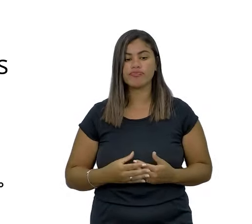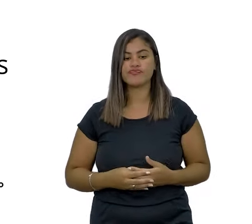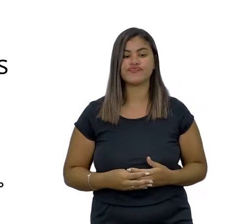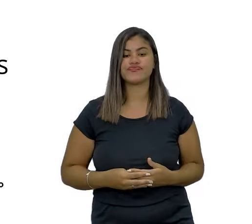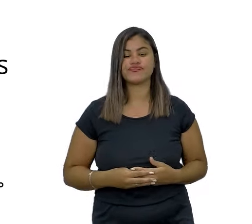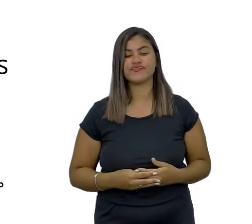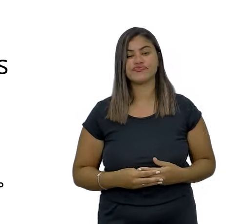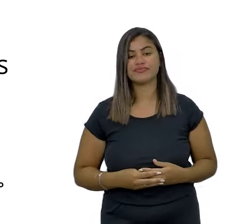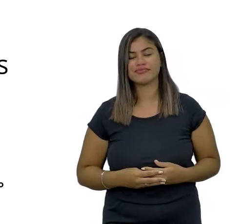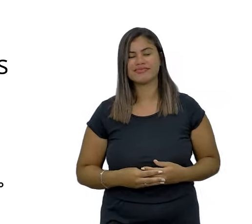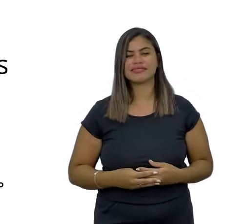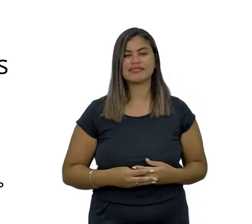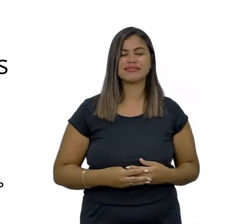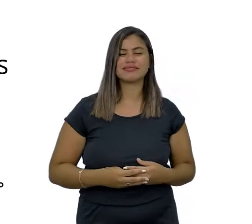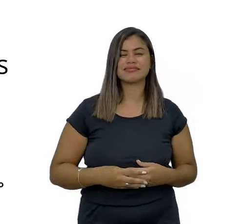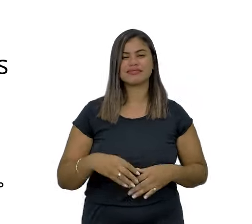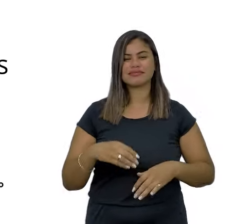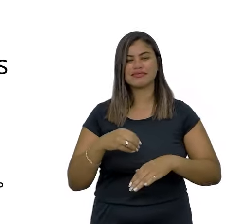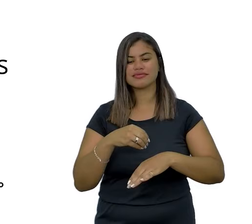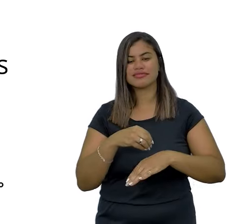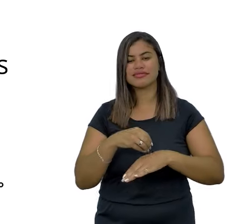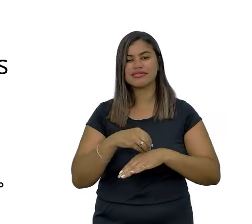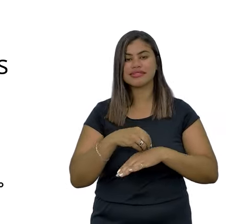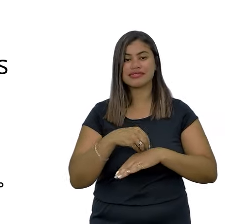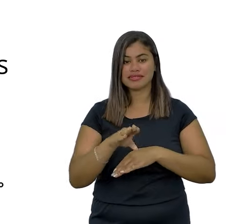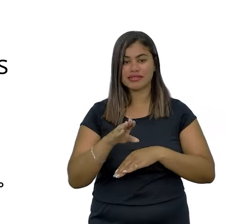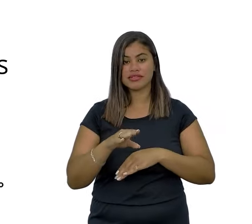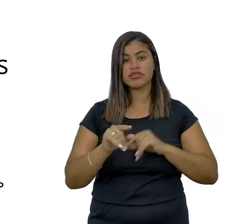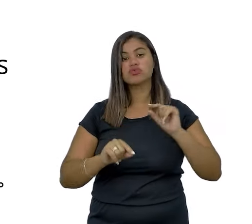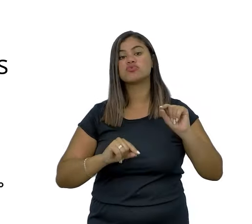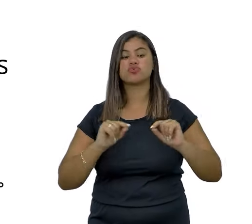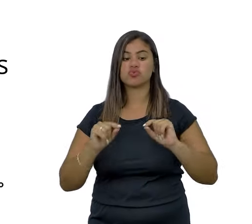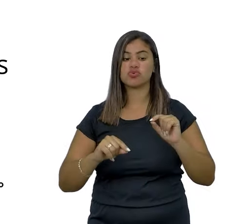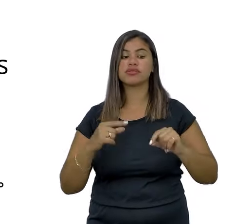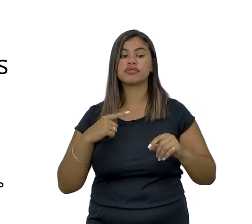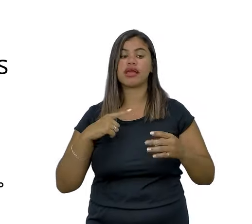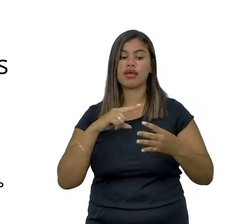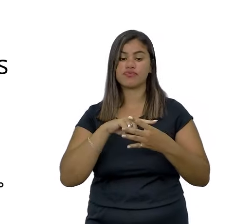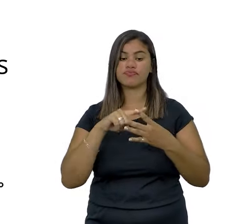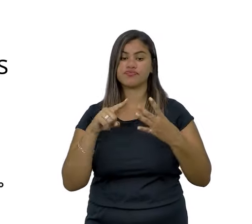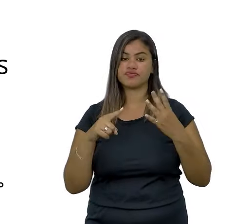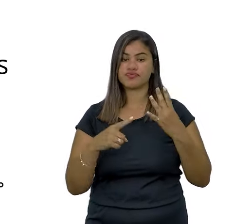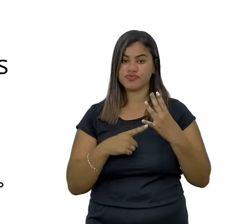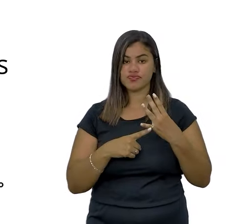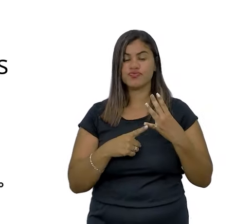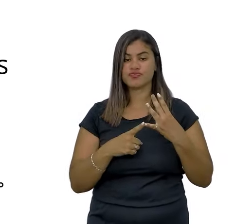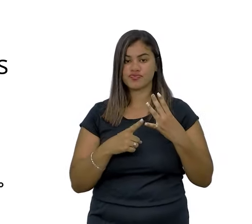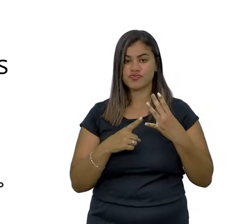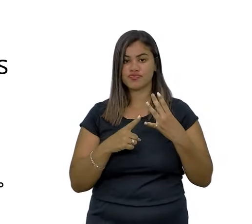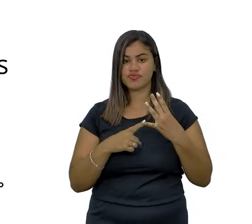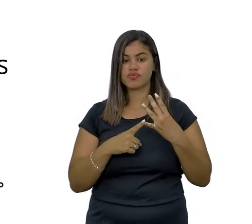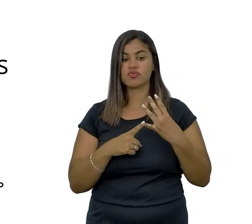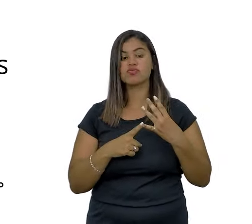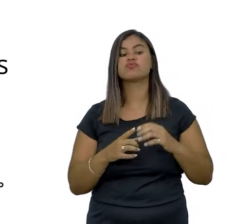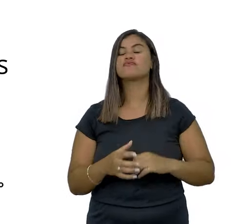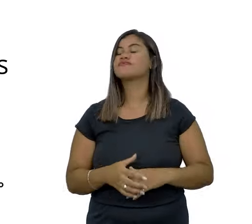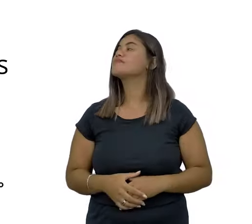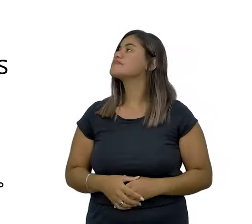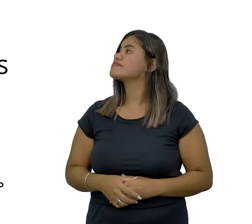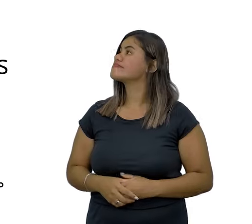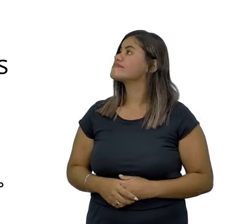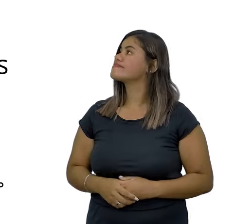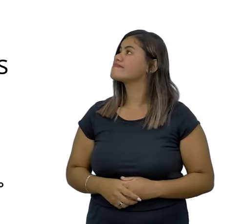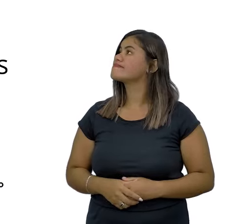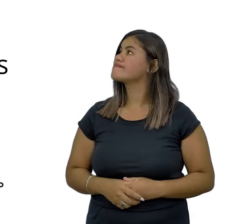as sugestões. Então, como sugestão no trabalho aí, a gente indica quatro aspectos que já estão na tela para vocês, né?